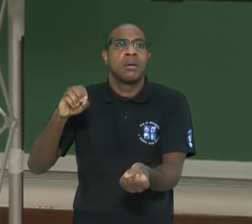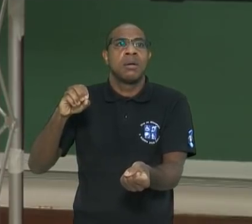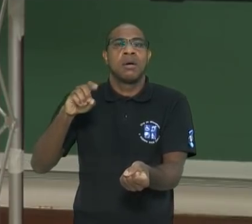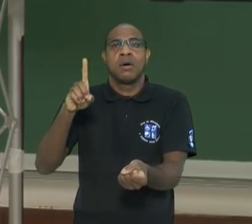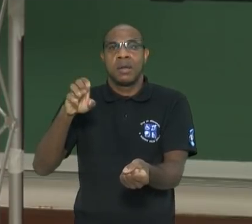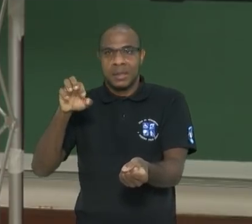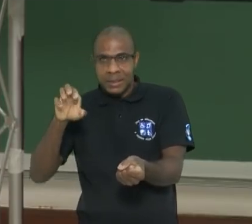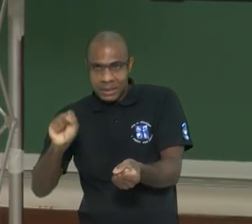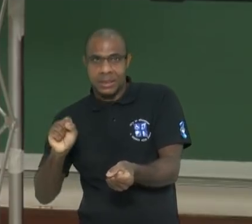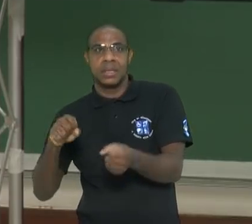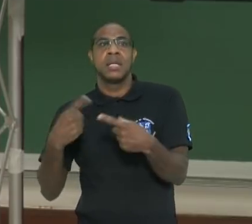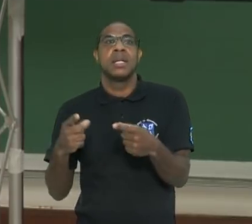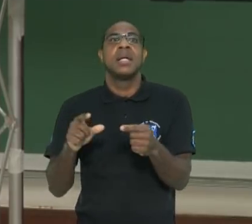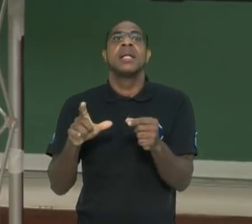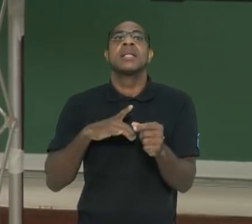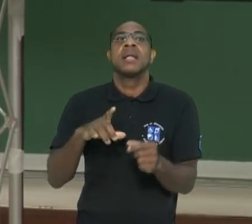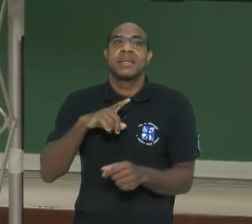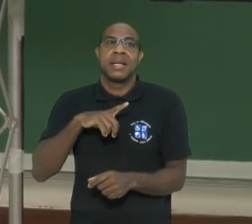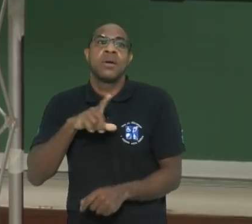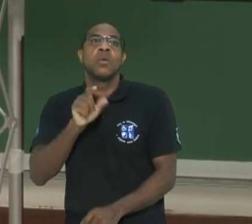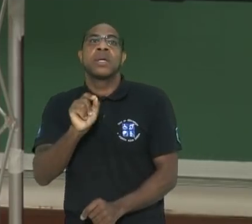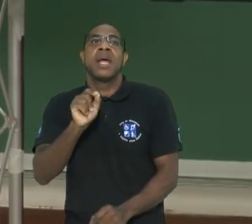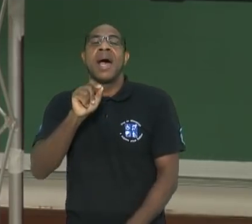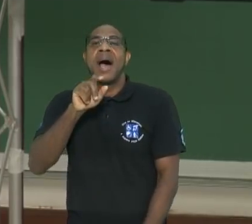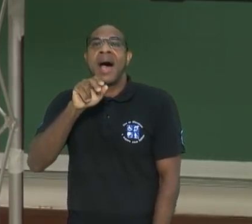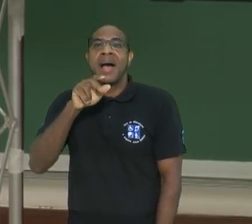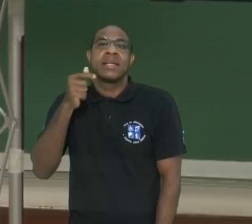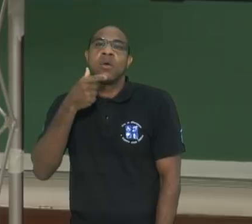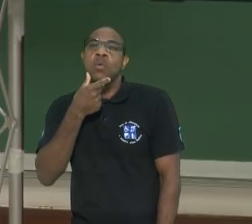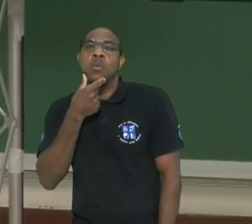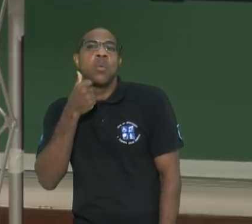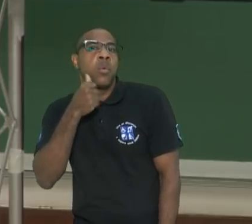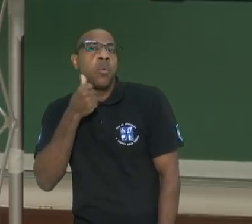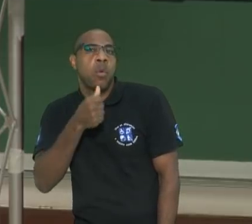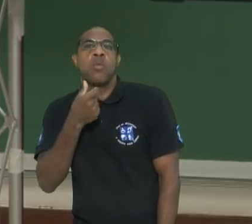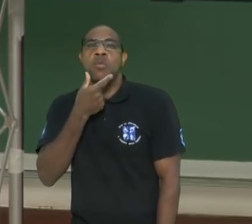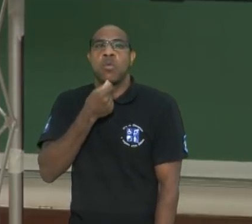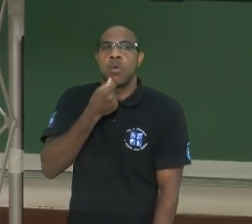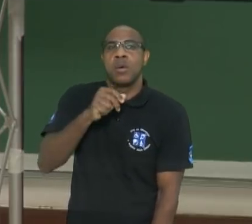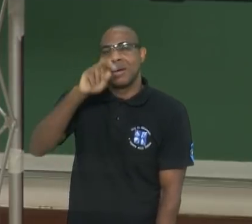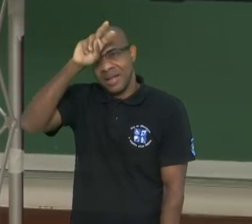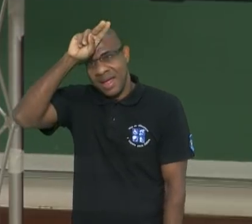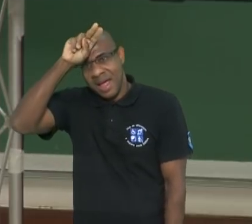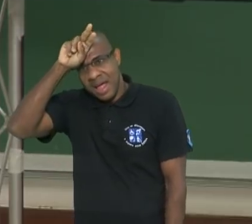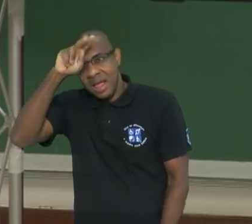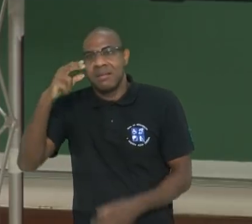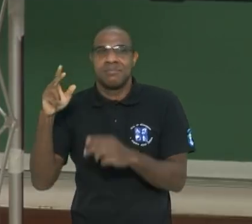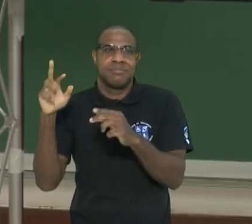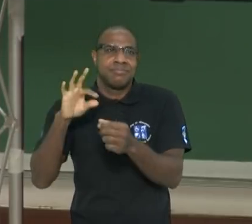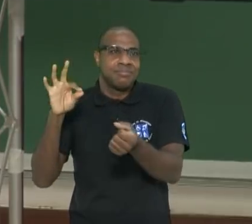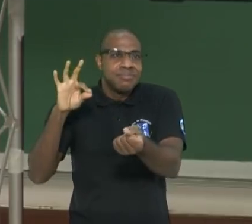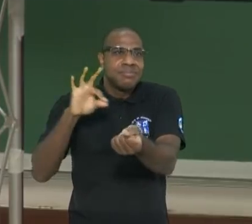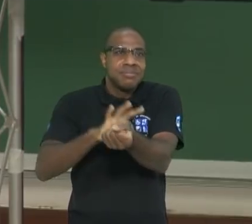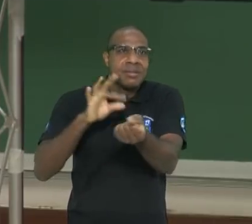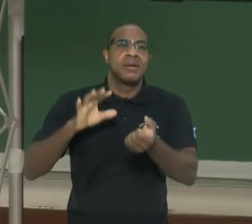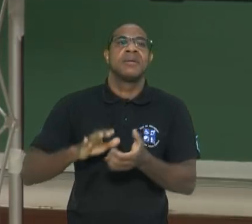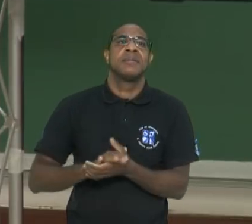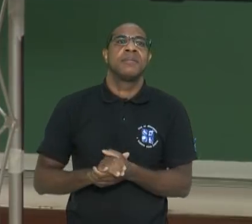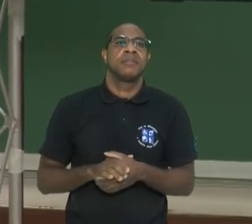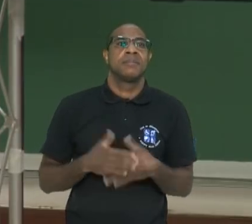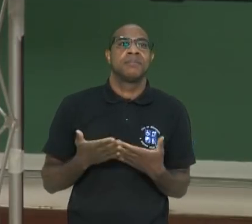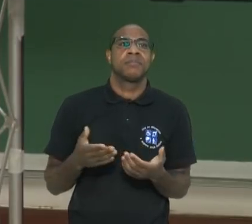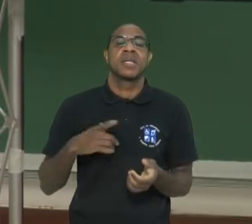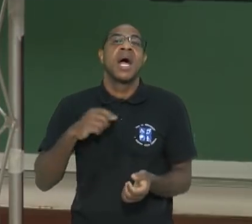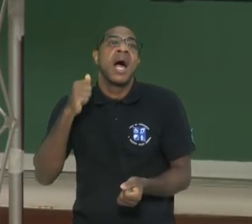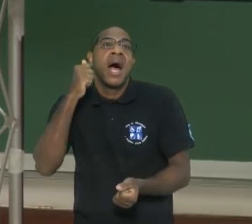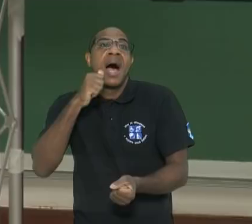de sangue, o macho se alimenta de seiva e como que nós dizemos, herbívoro, só a fêmea